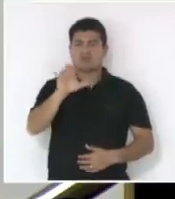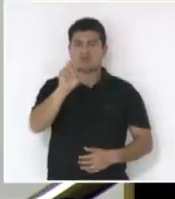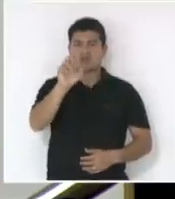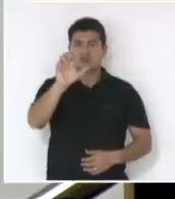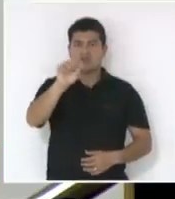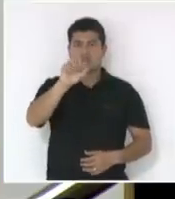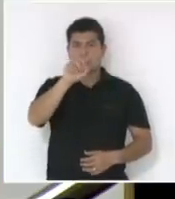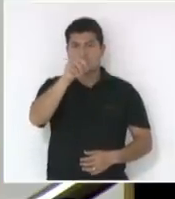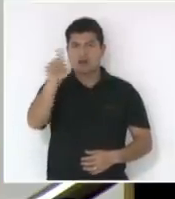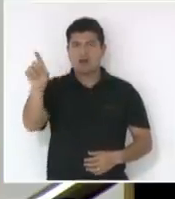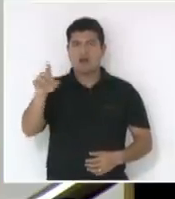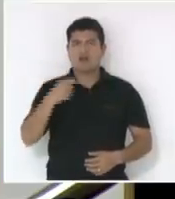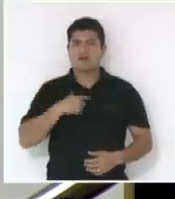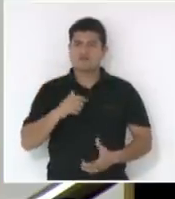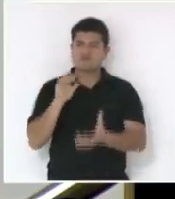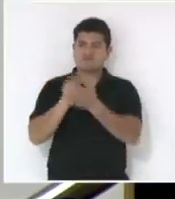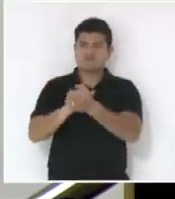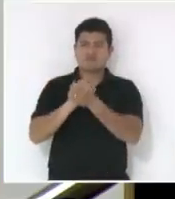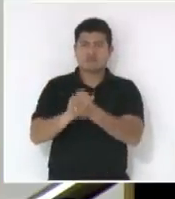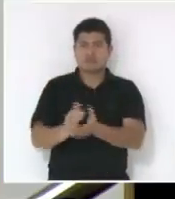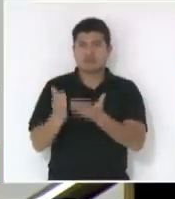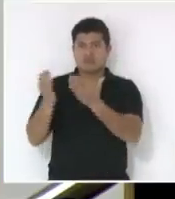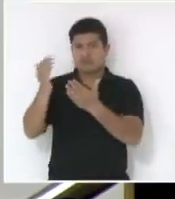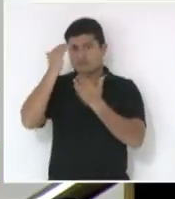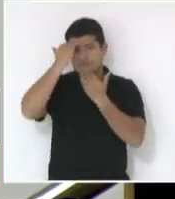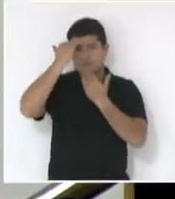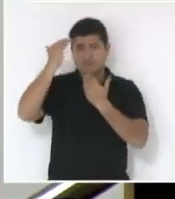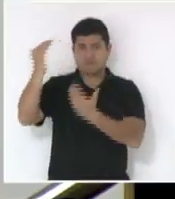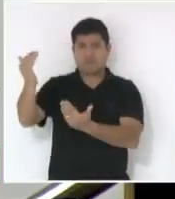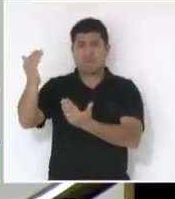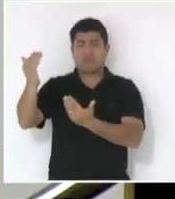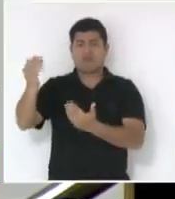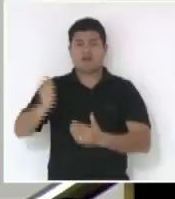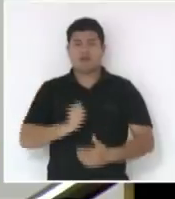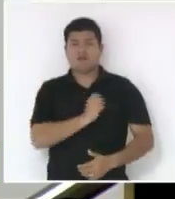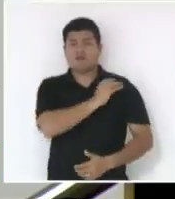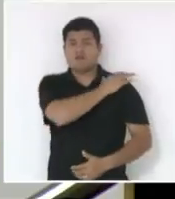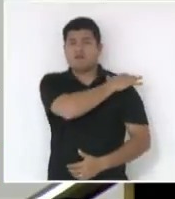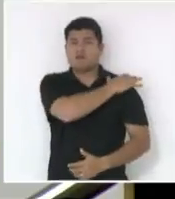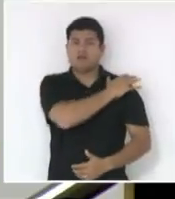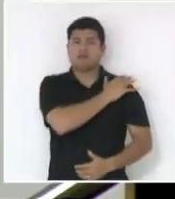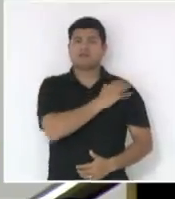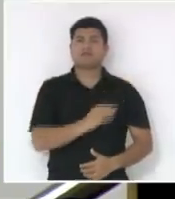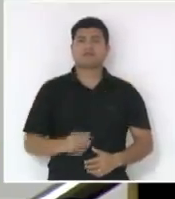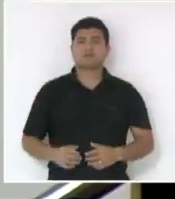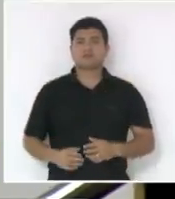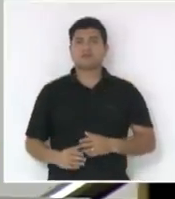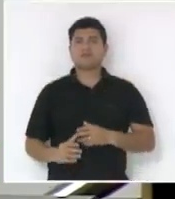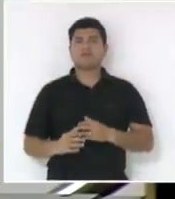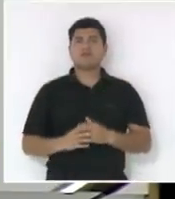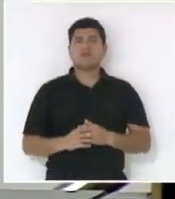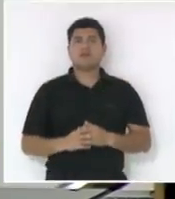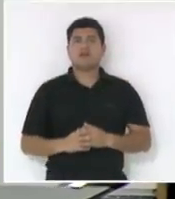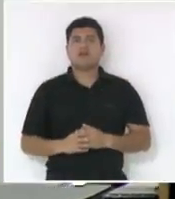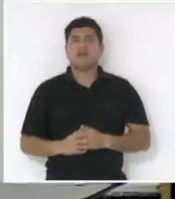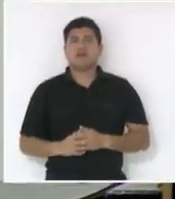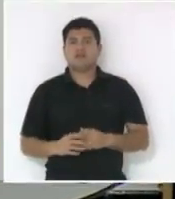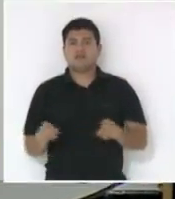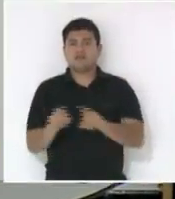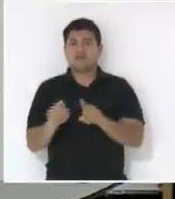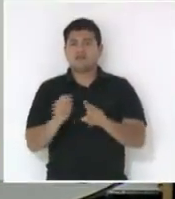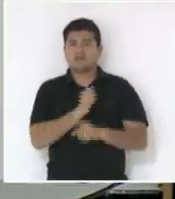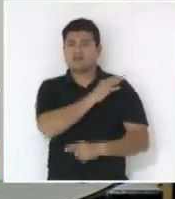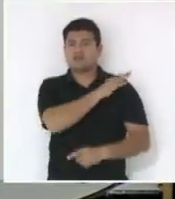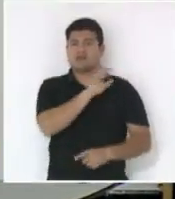aqui deixar aqui meus cumprimentos, muito obrigado ao coronel João Batista Cordeiro, obrigado ao coronel Aldo